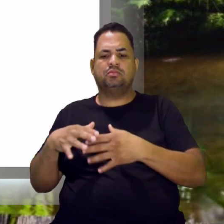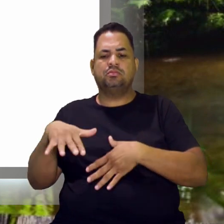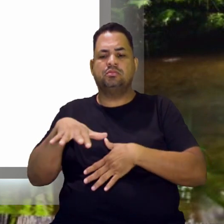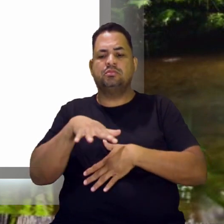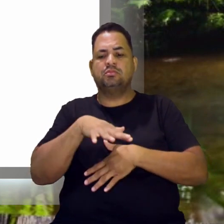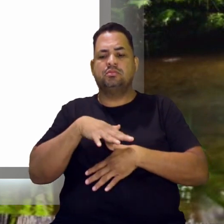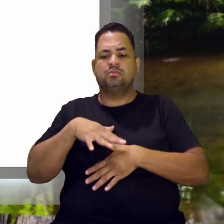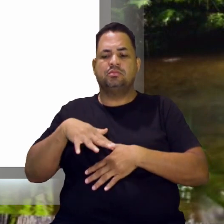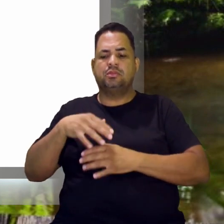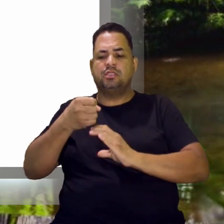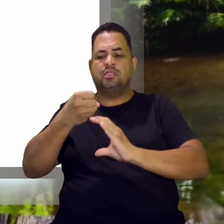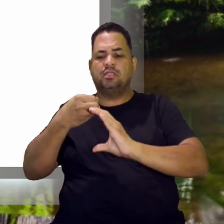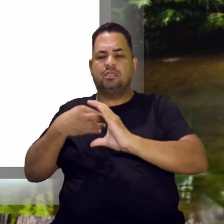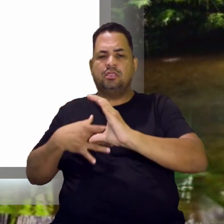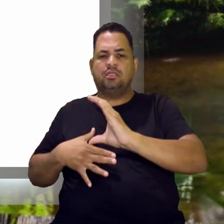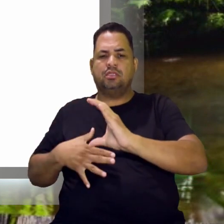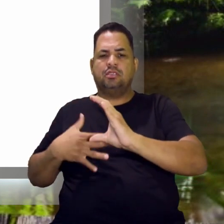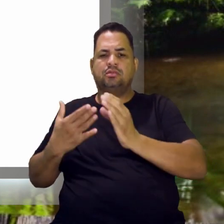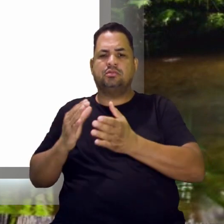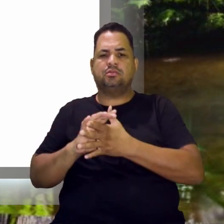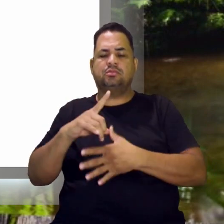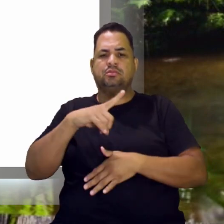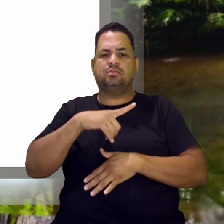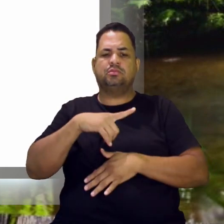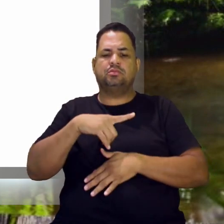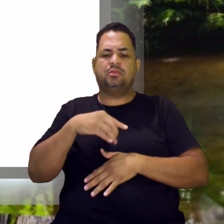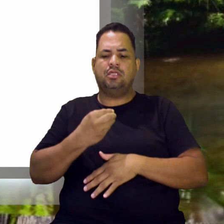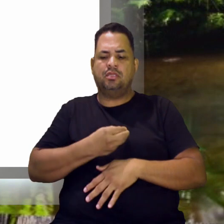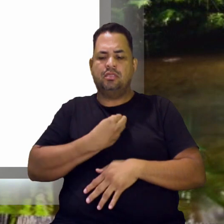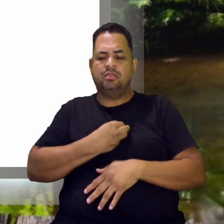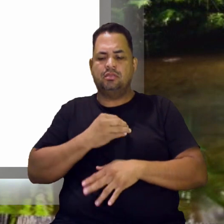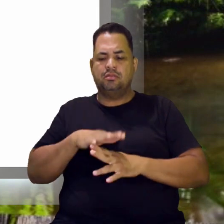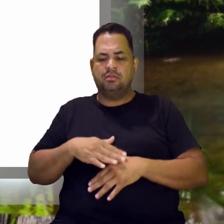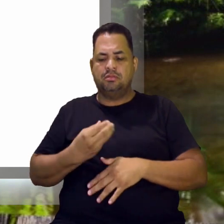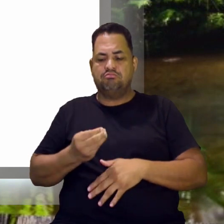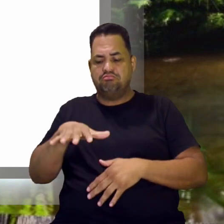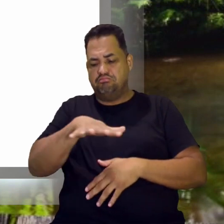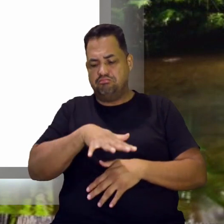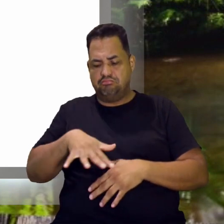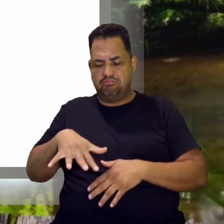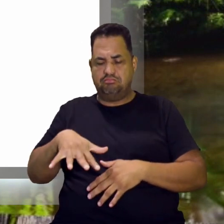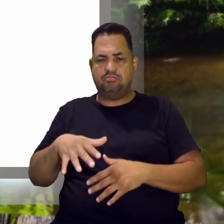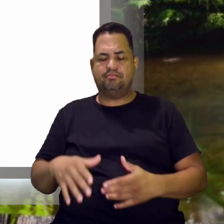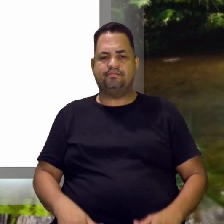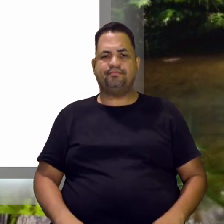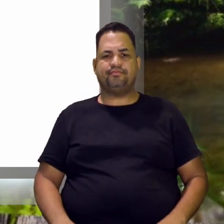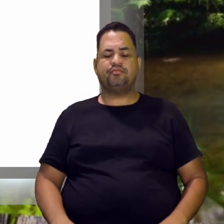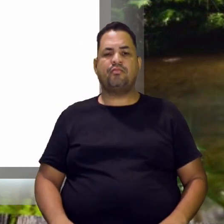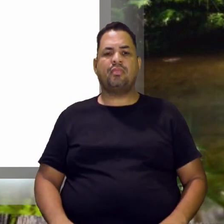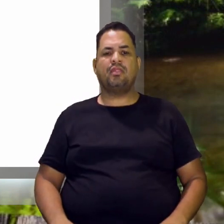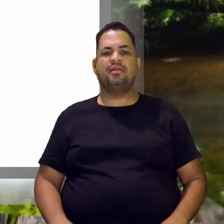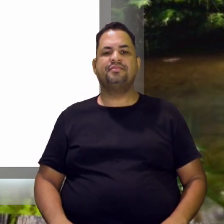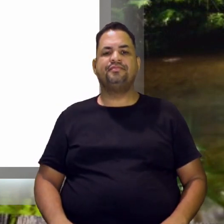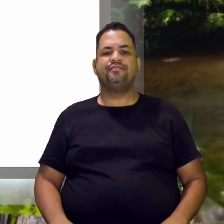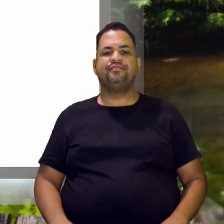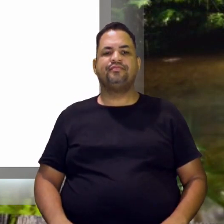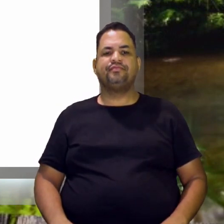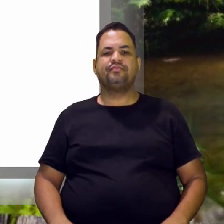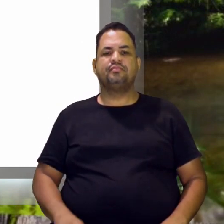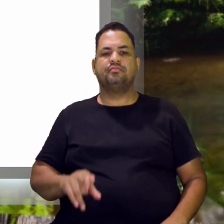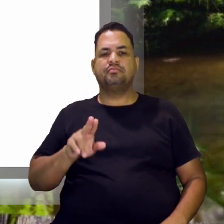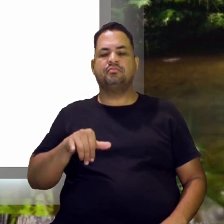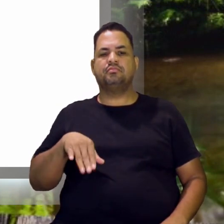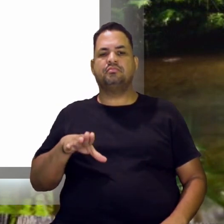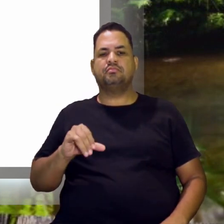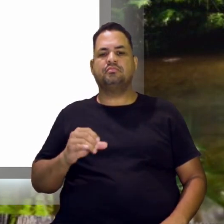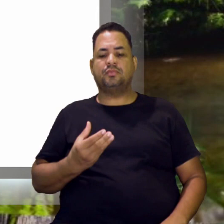hábitos que um determinado ser vivo tem para sobreviver em um determinado ambiente. Tá? Então, nicho